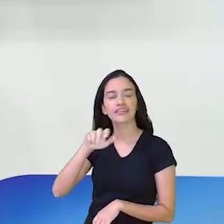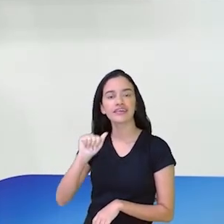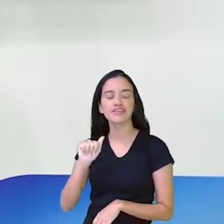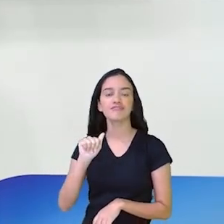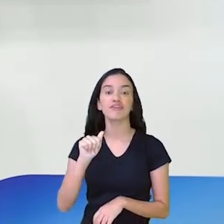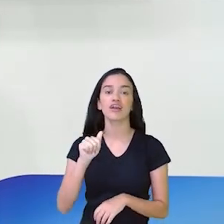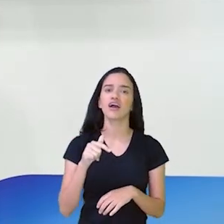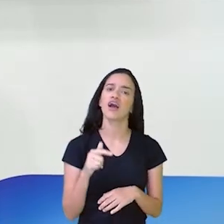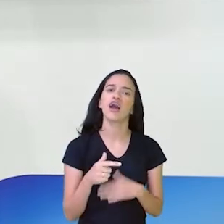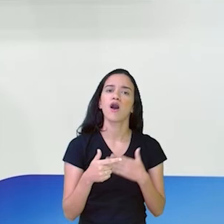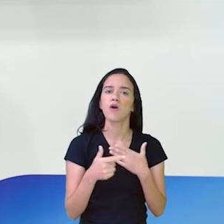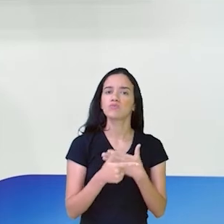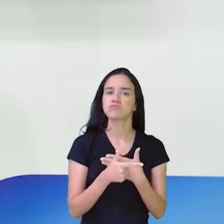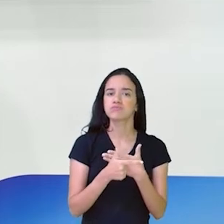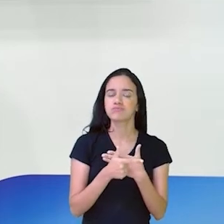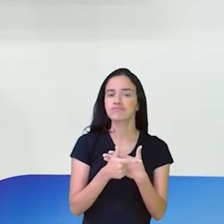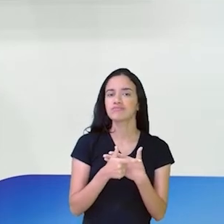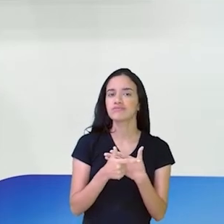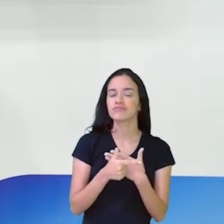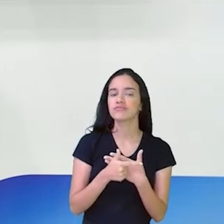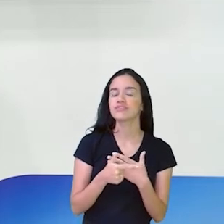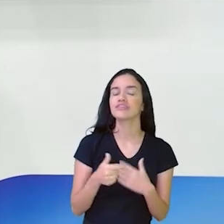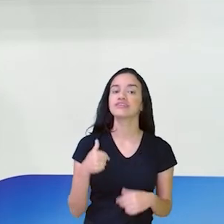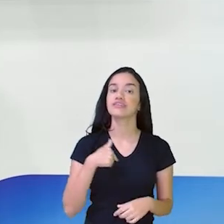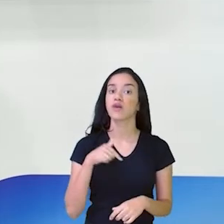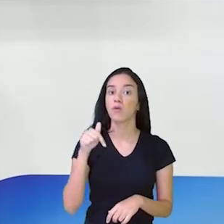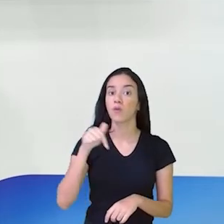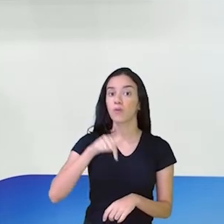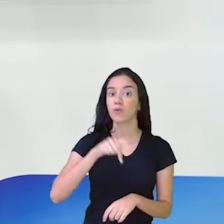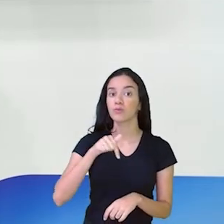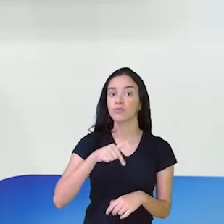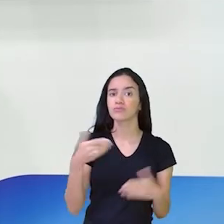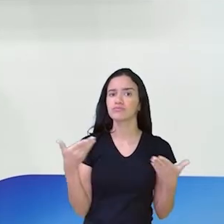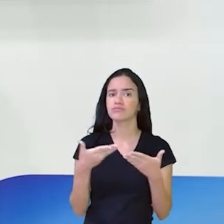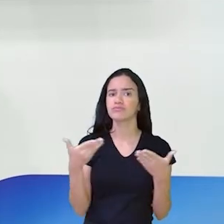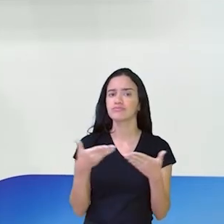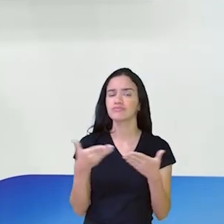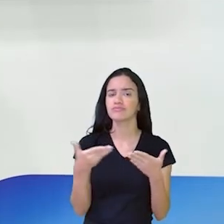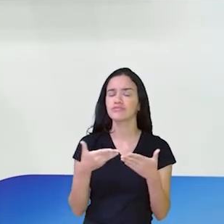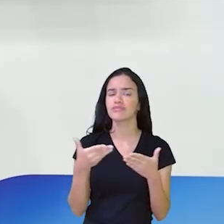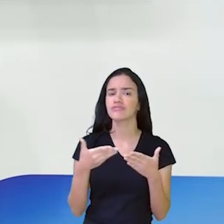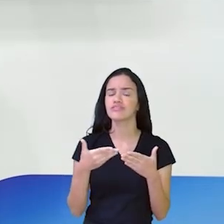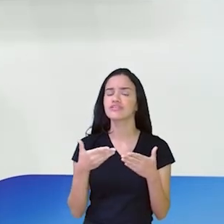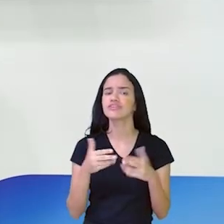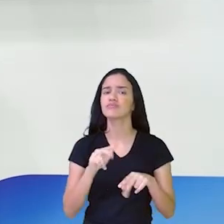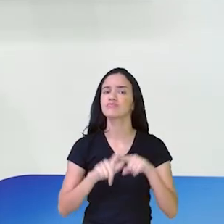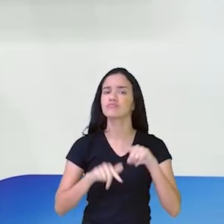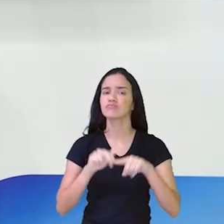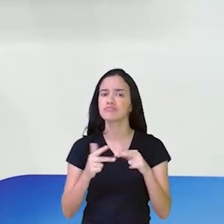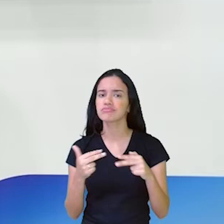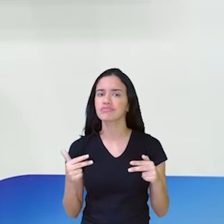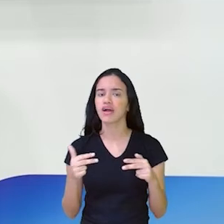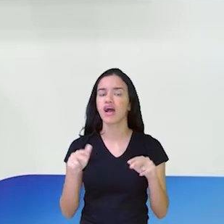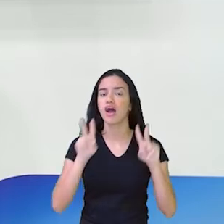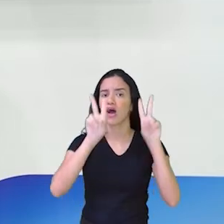oficina de vocês aqui, a gente vai fazer uma oficina em relação ao tema que a gente viu aí na nossa aula